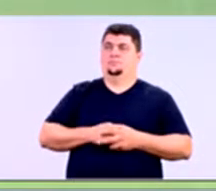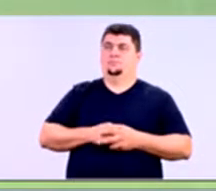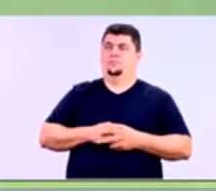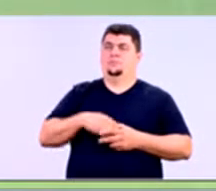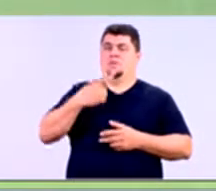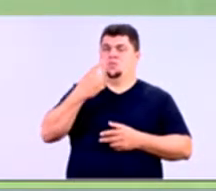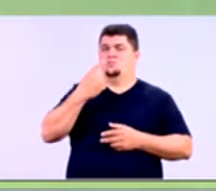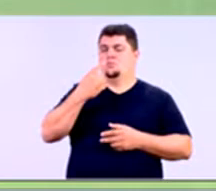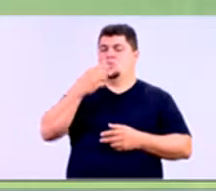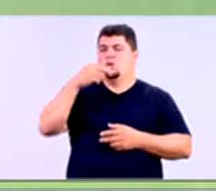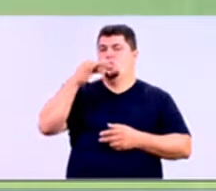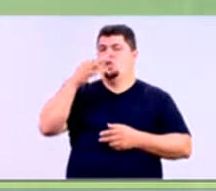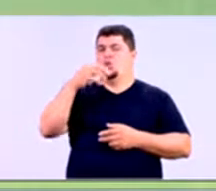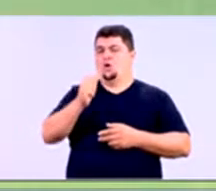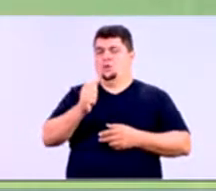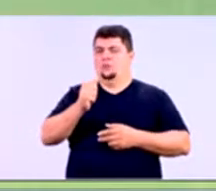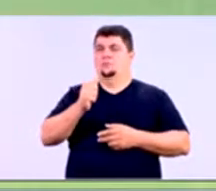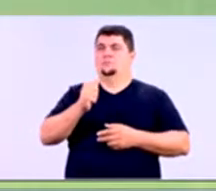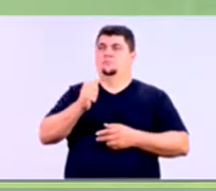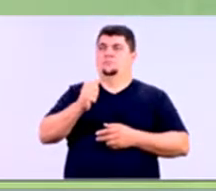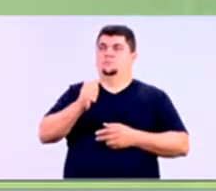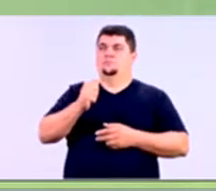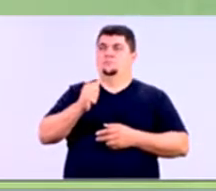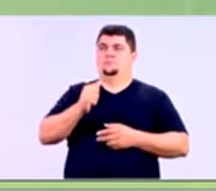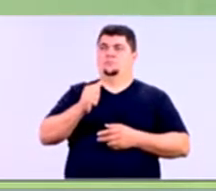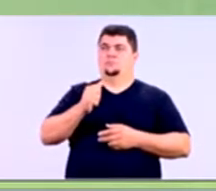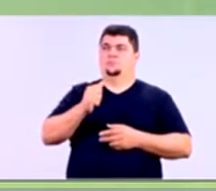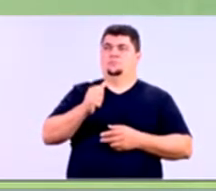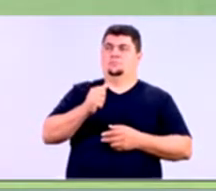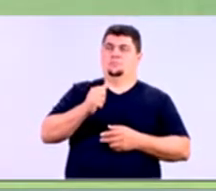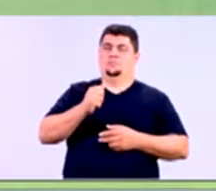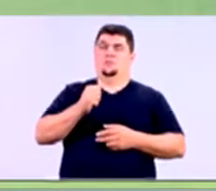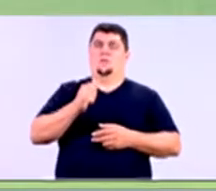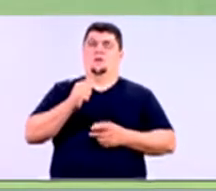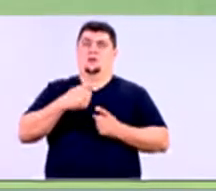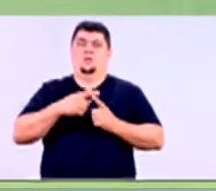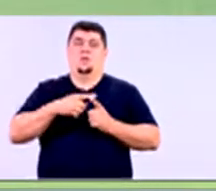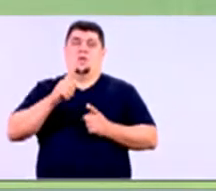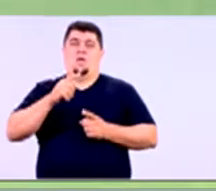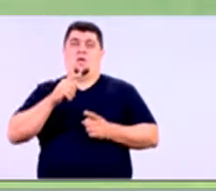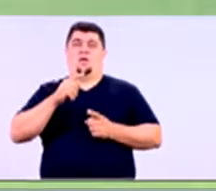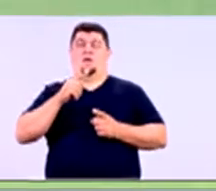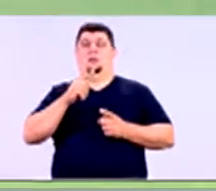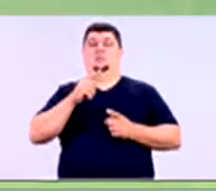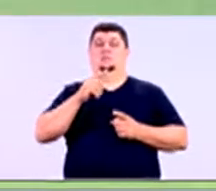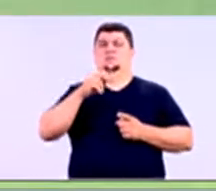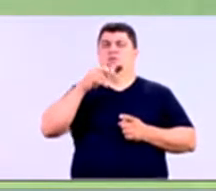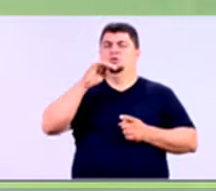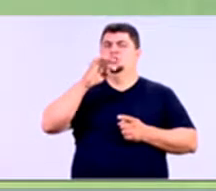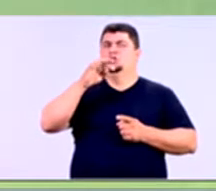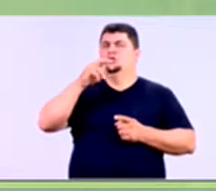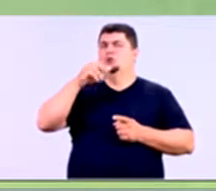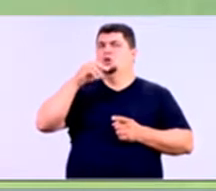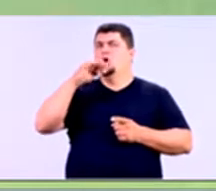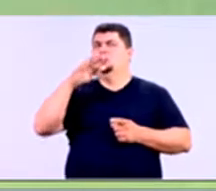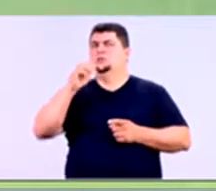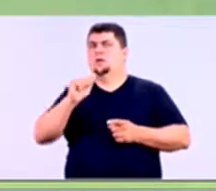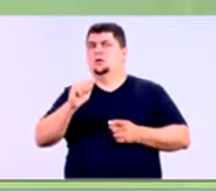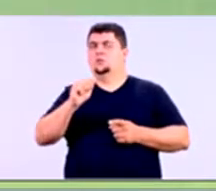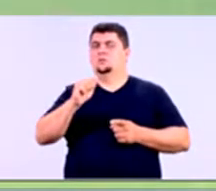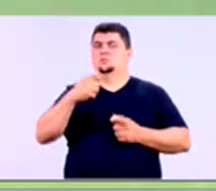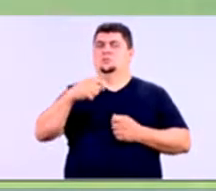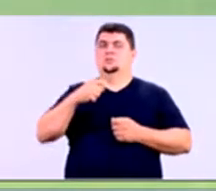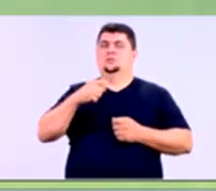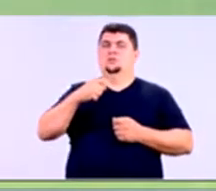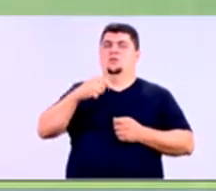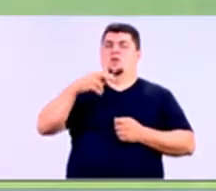uma nota promissória, olha só, um título. Então, sempre quando falar o título, ele nem precisa dizer que é o